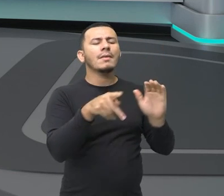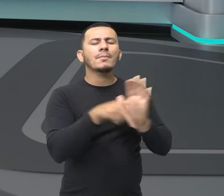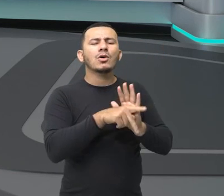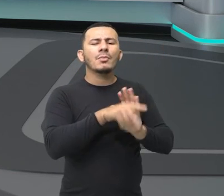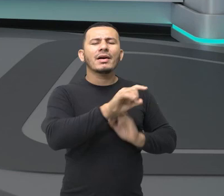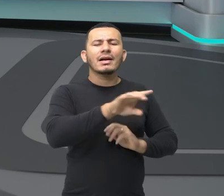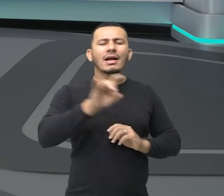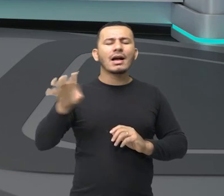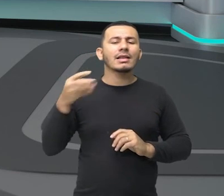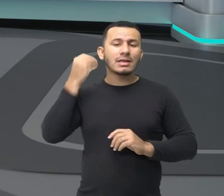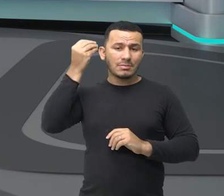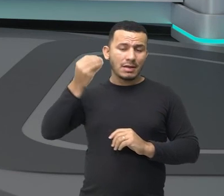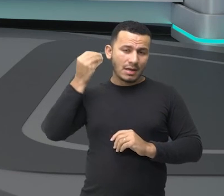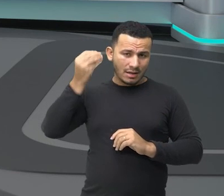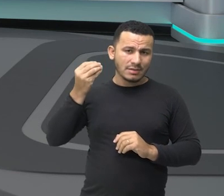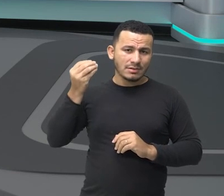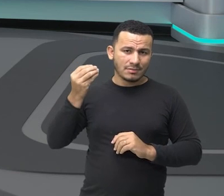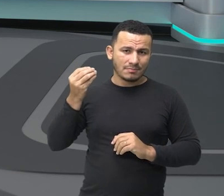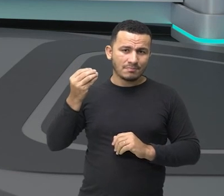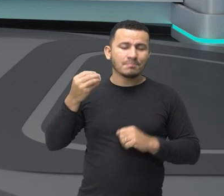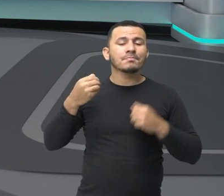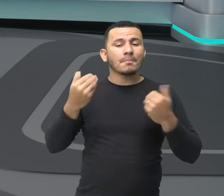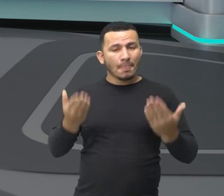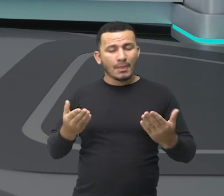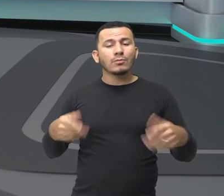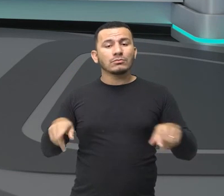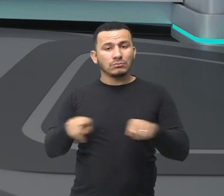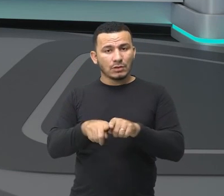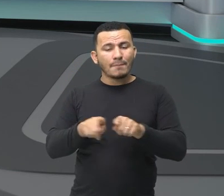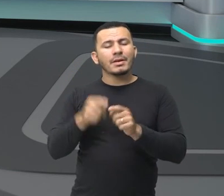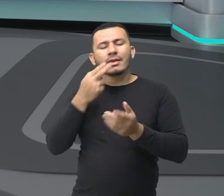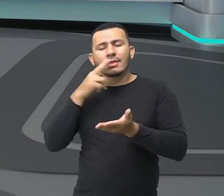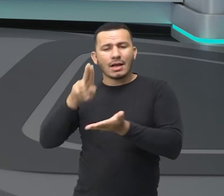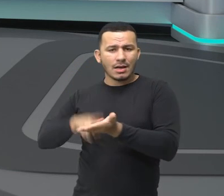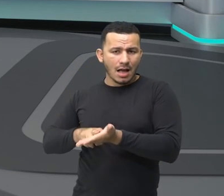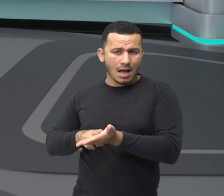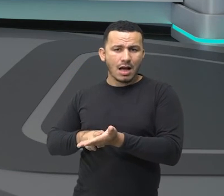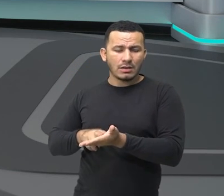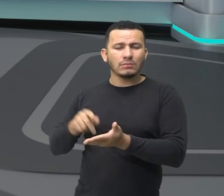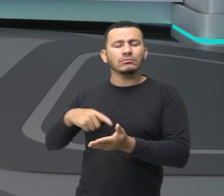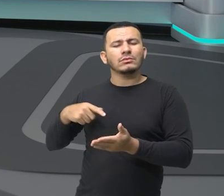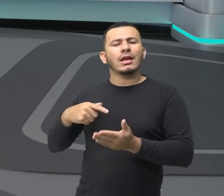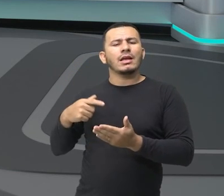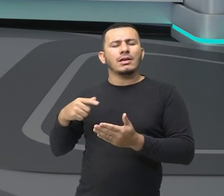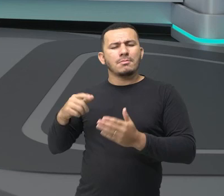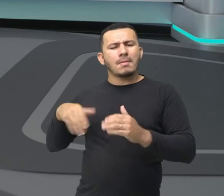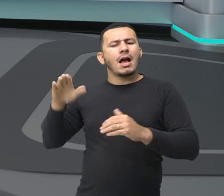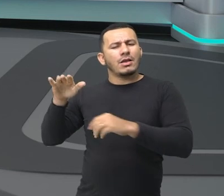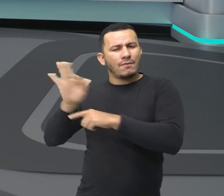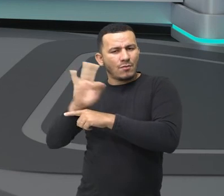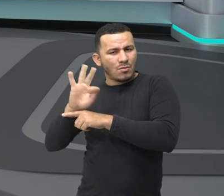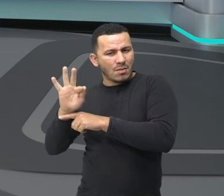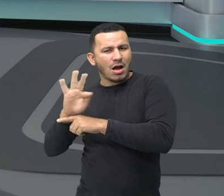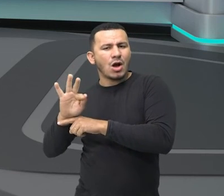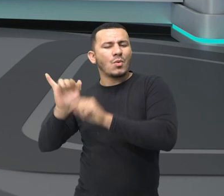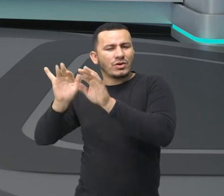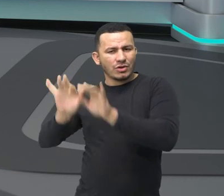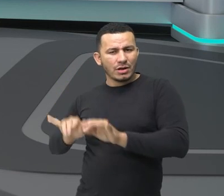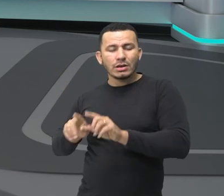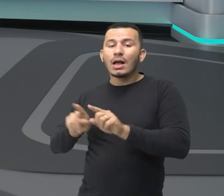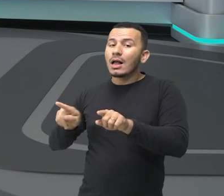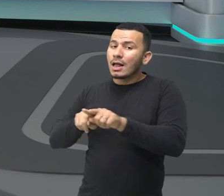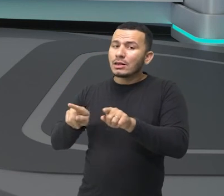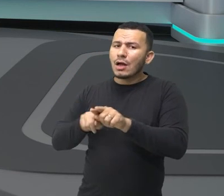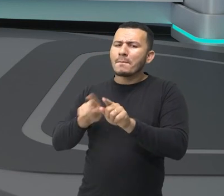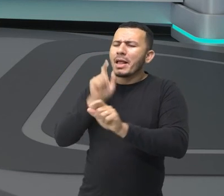própria experiência e assim por diante. Da mesma maneira, na carta, né? Ali com a linguagem bem formal e tudo mais,